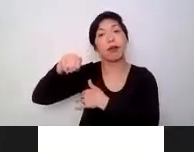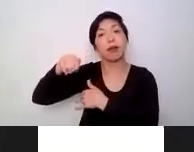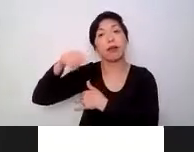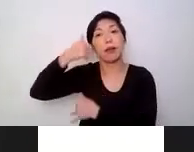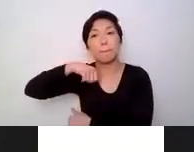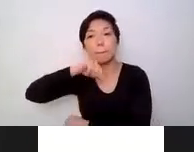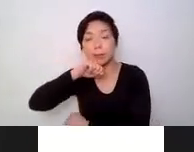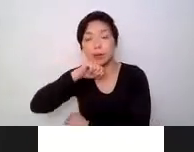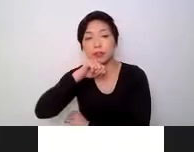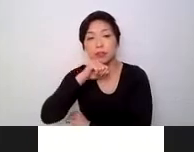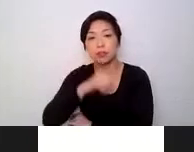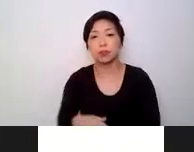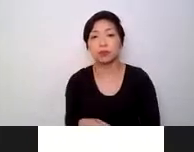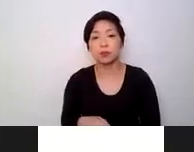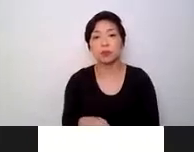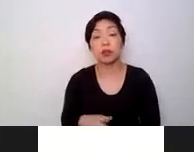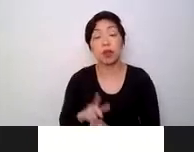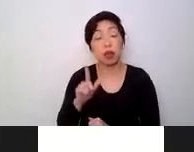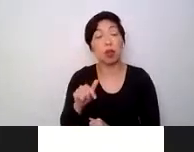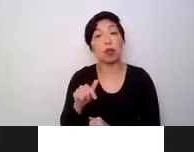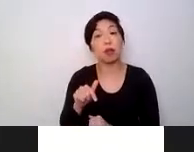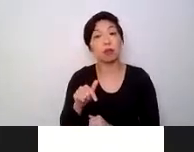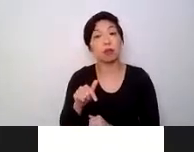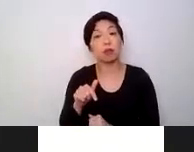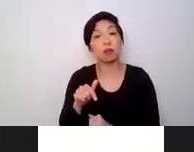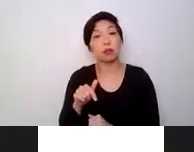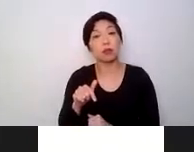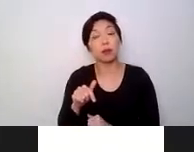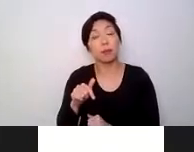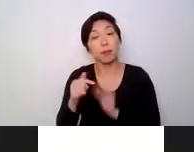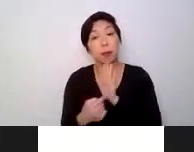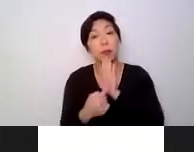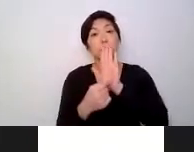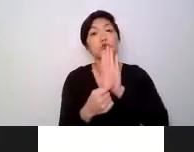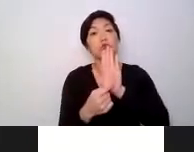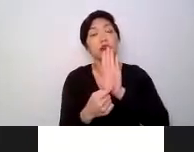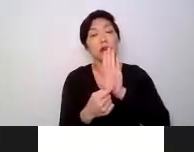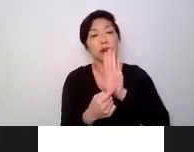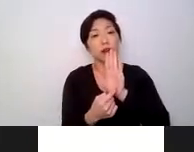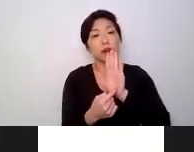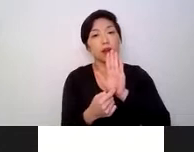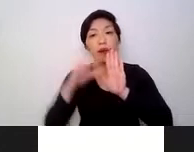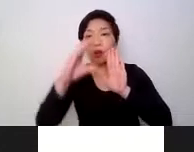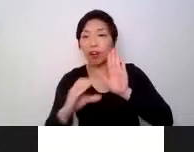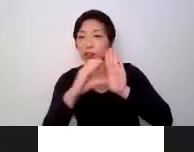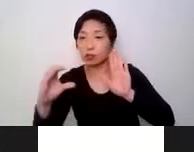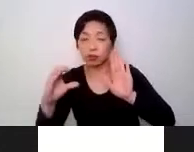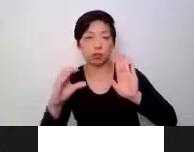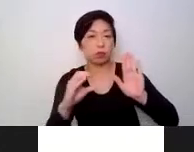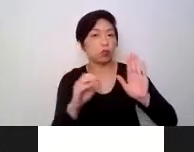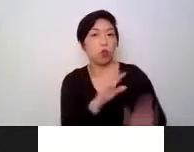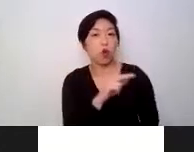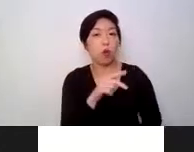entendida também como um reforço do abandono da antiga fé judaica da família e uma expressão da nova fé deles